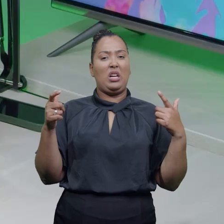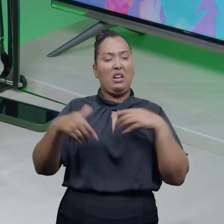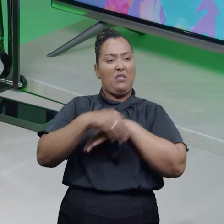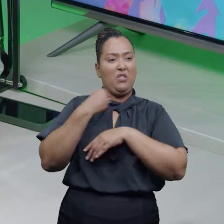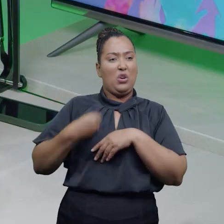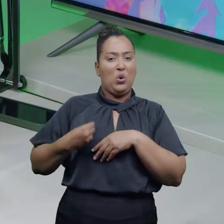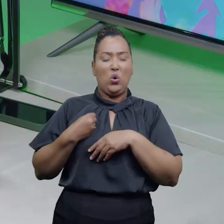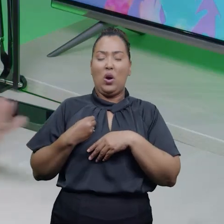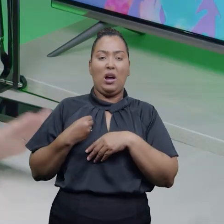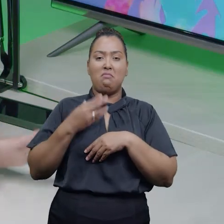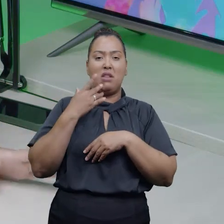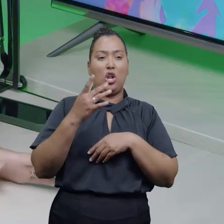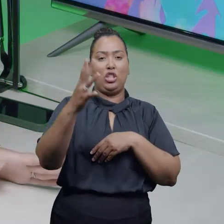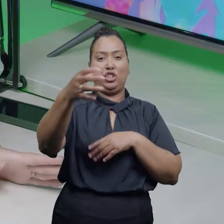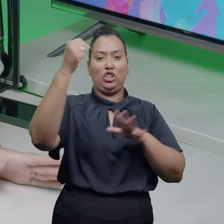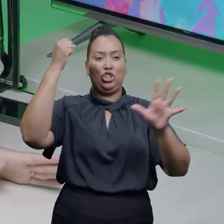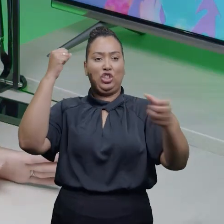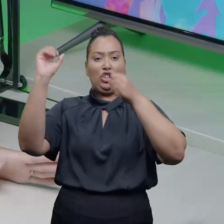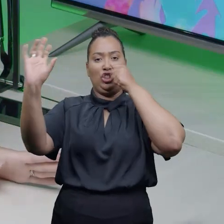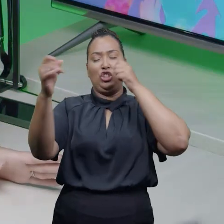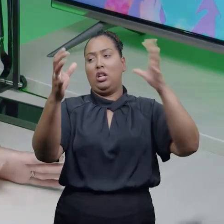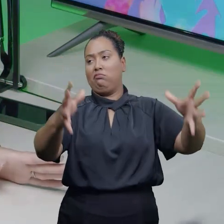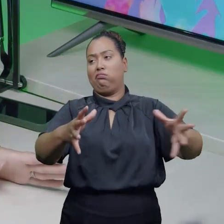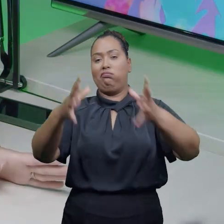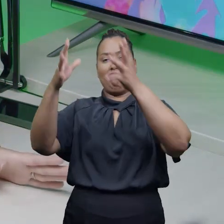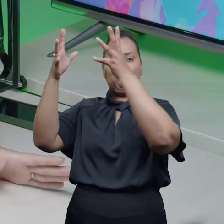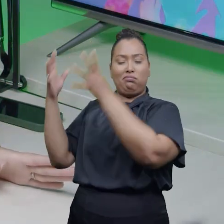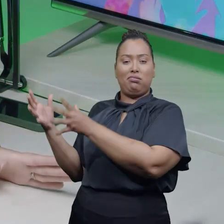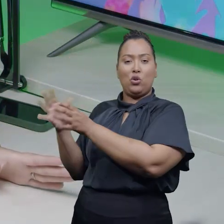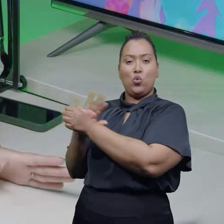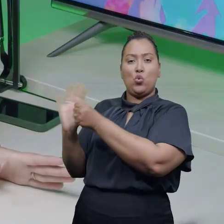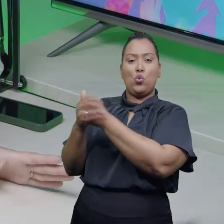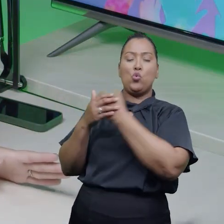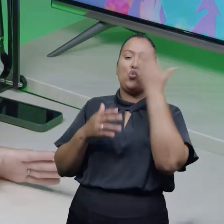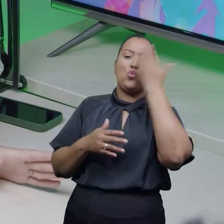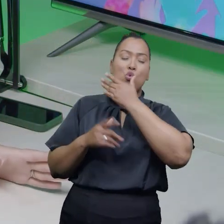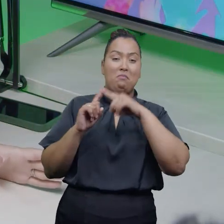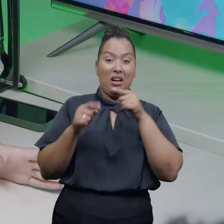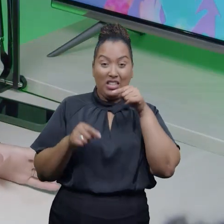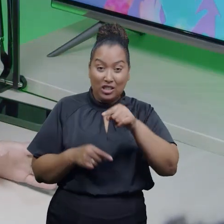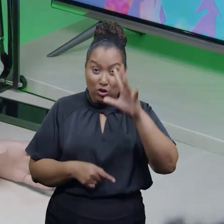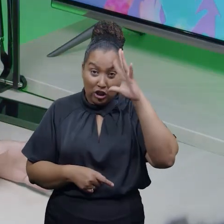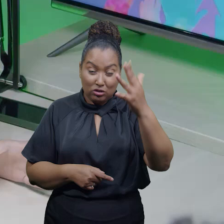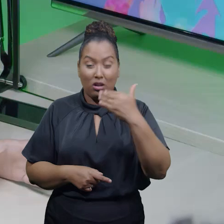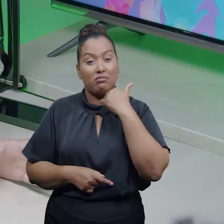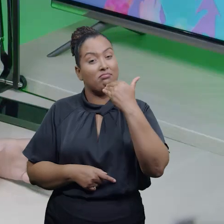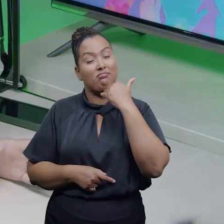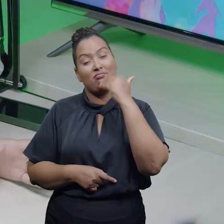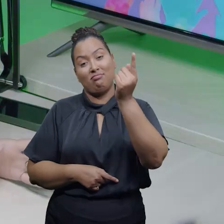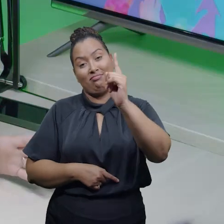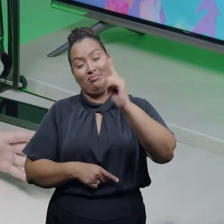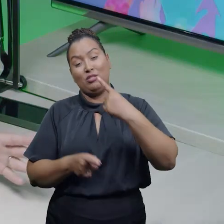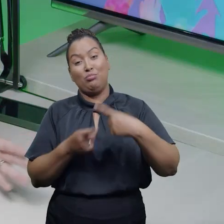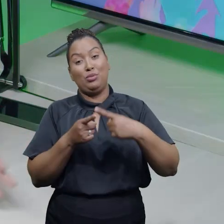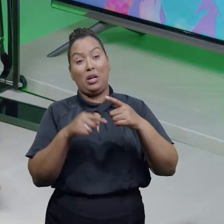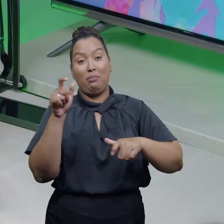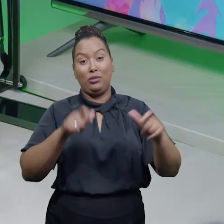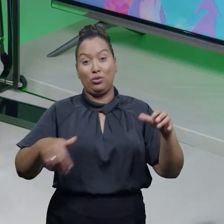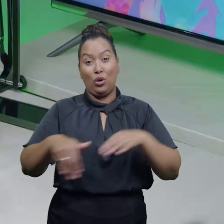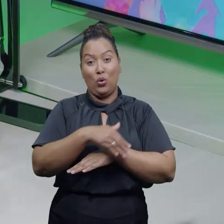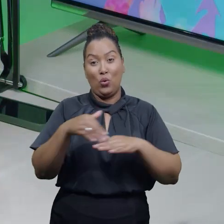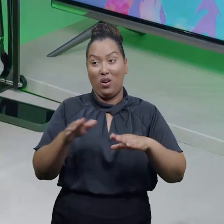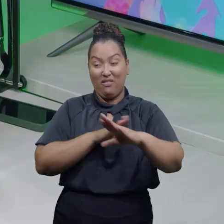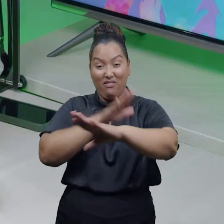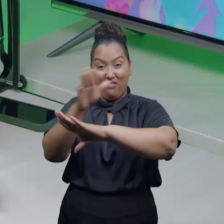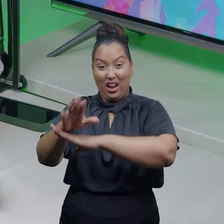dali do campo de visão do cidadão médio, digamos assim, mas a gente não está resolvendo o problema, porque essas